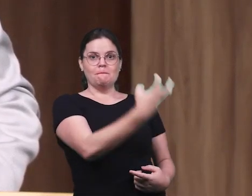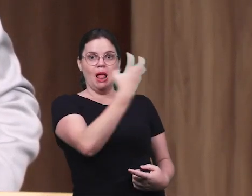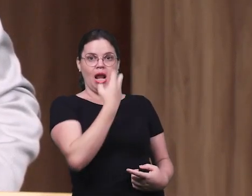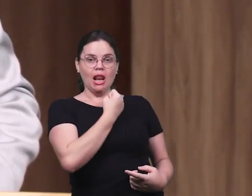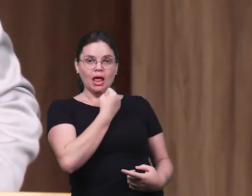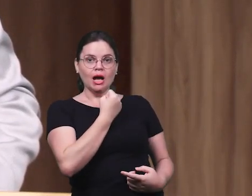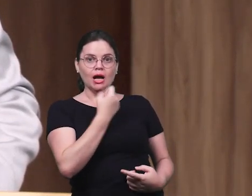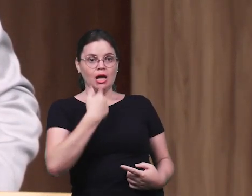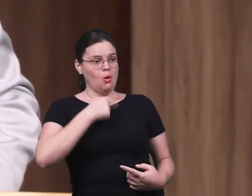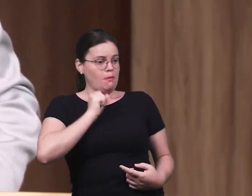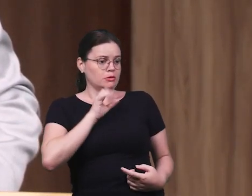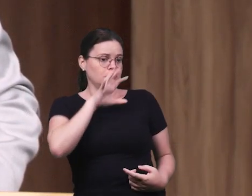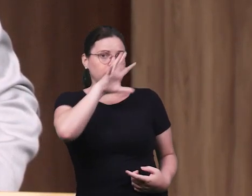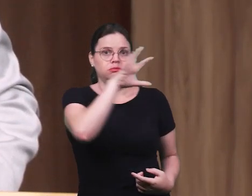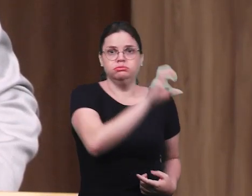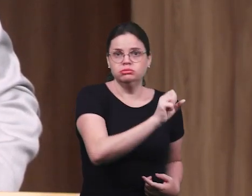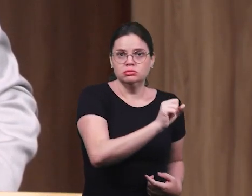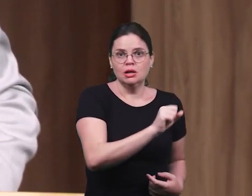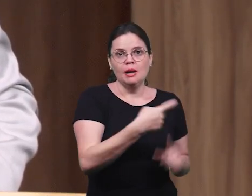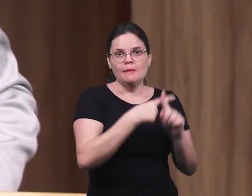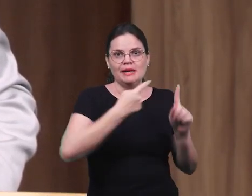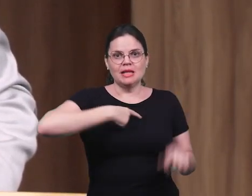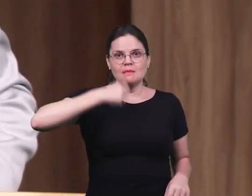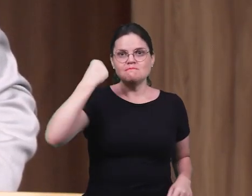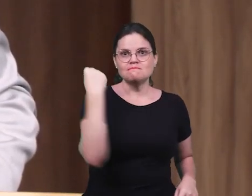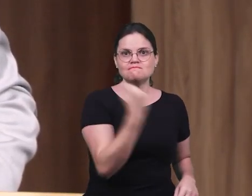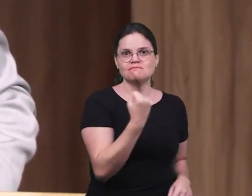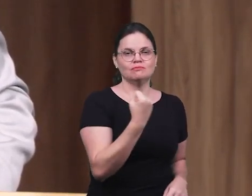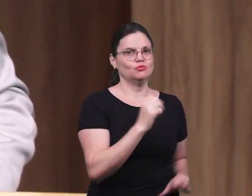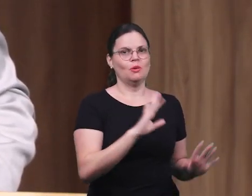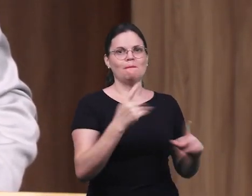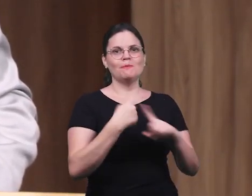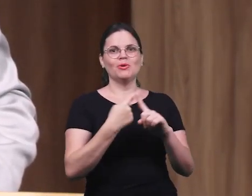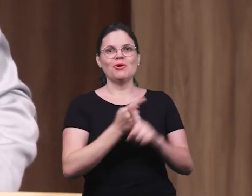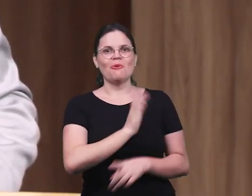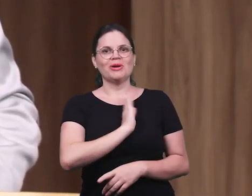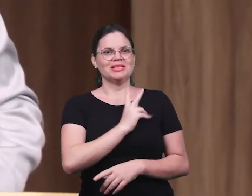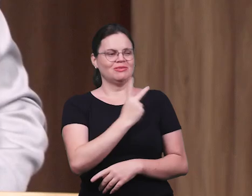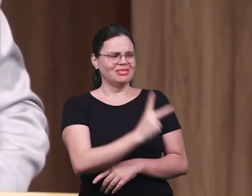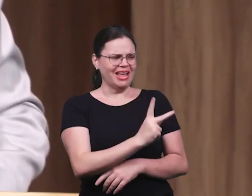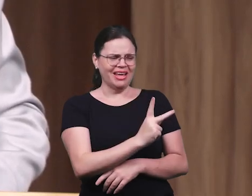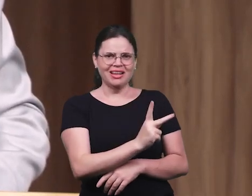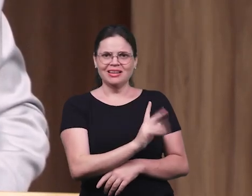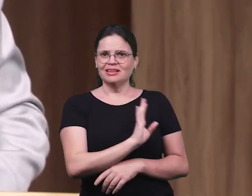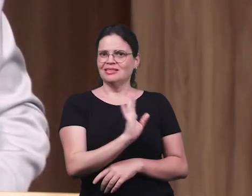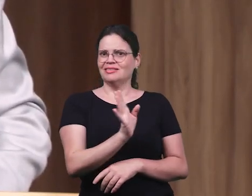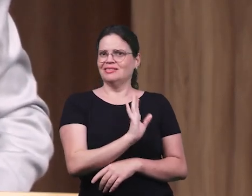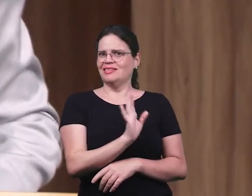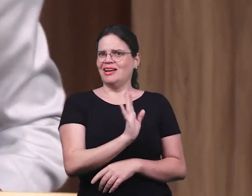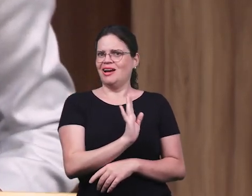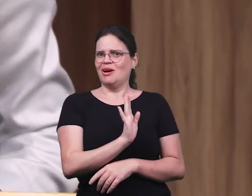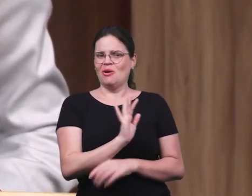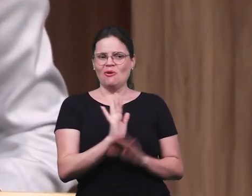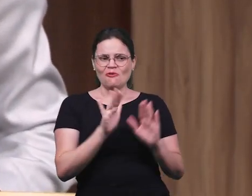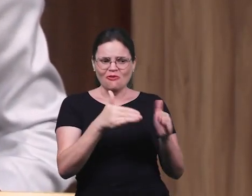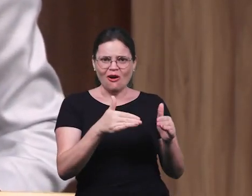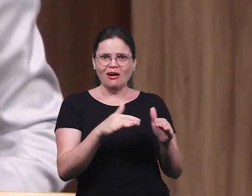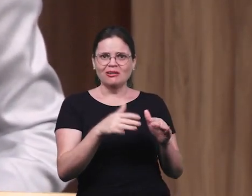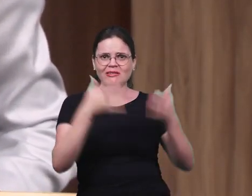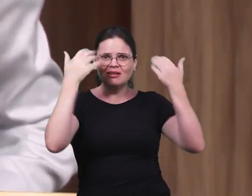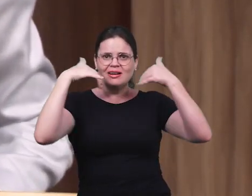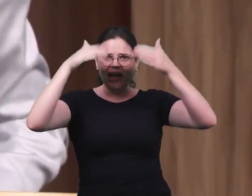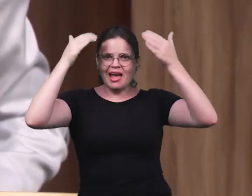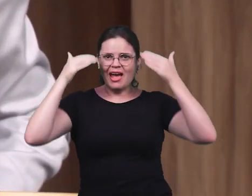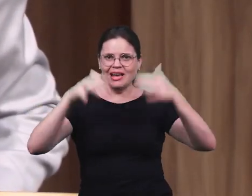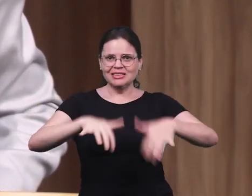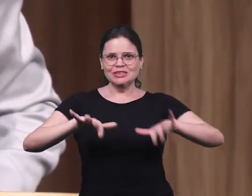não estava com o coração no trono. Não vou tocar no ungido do Senhor. Sim. O coração estava no Senhor. Quando Absalão vem